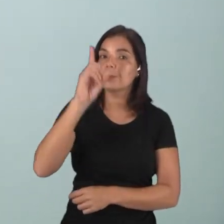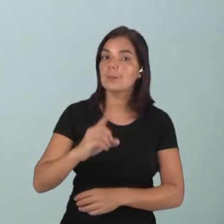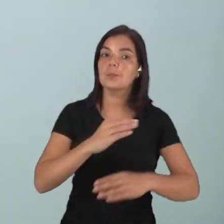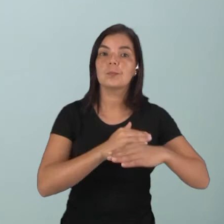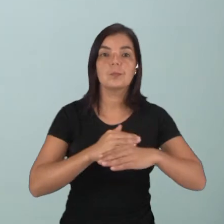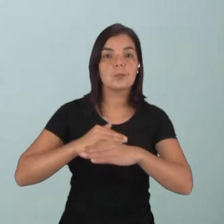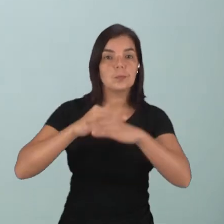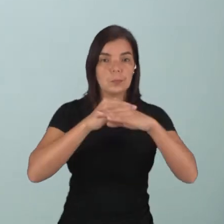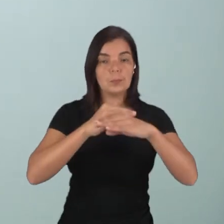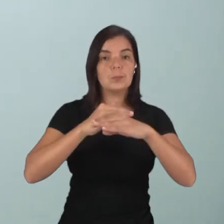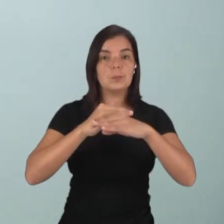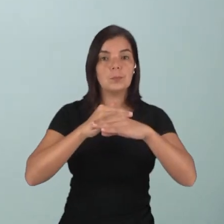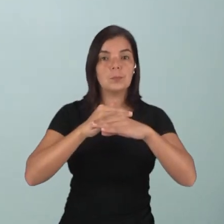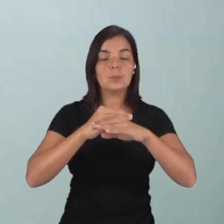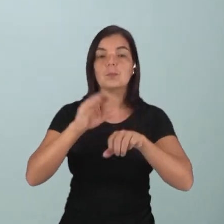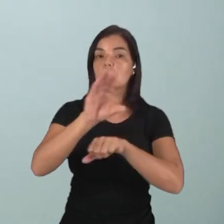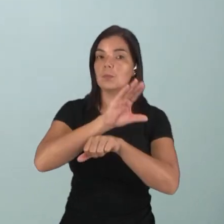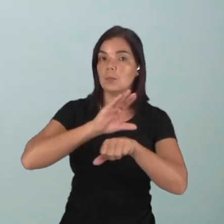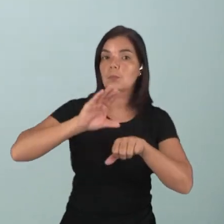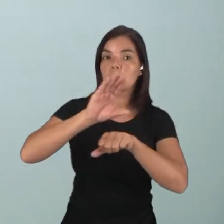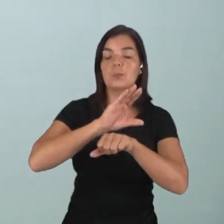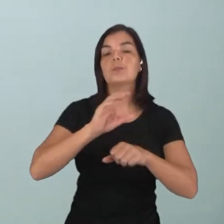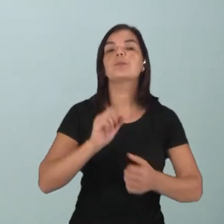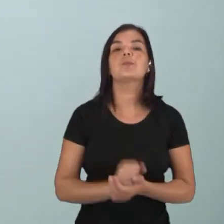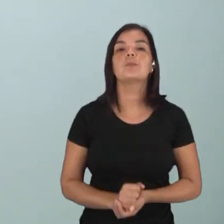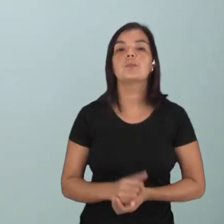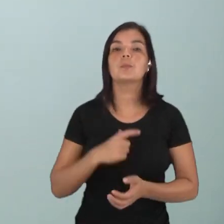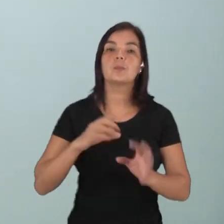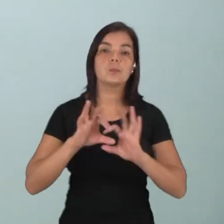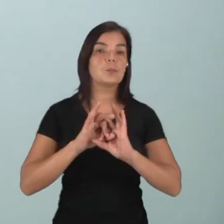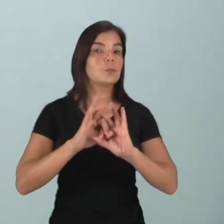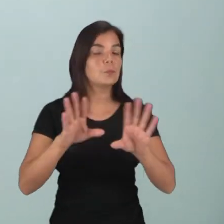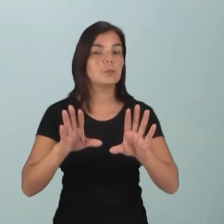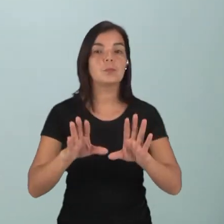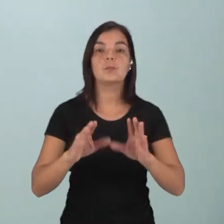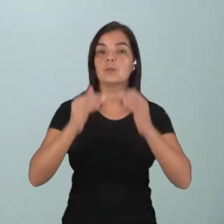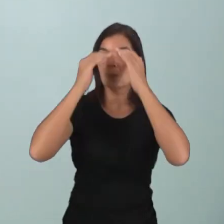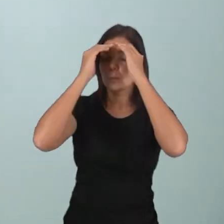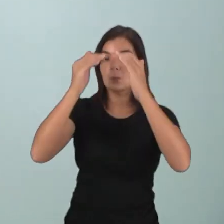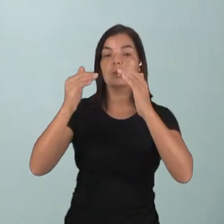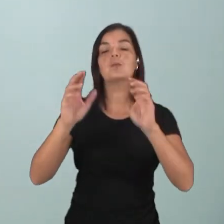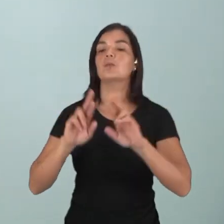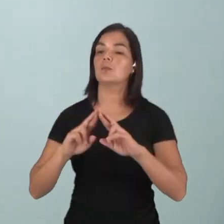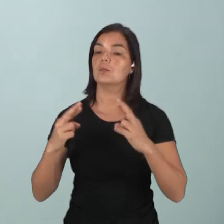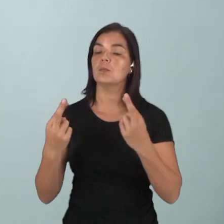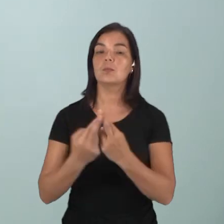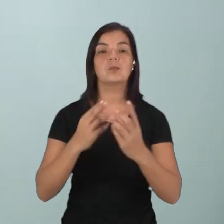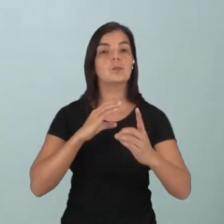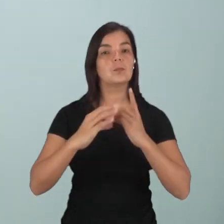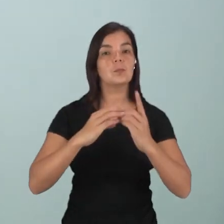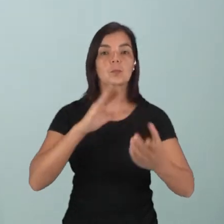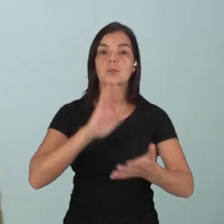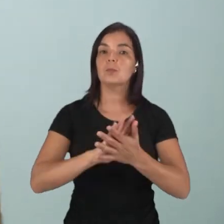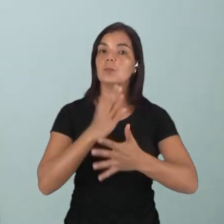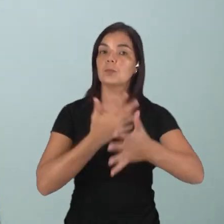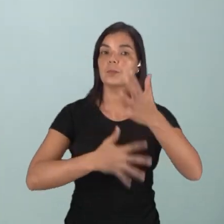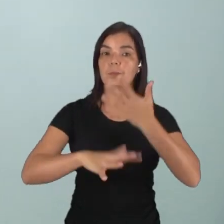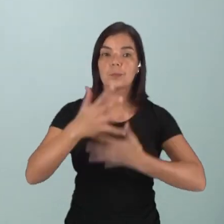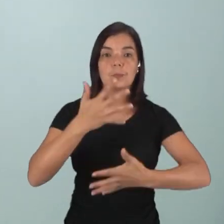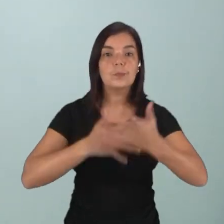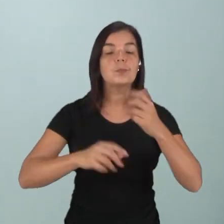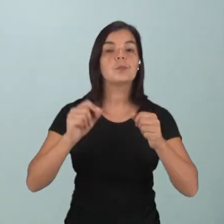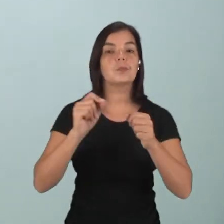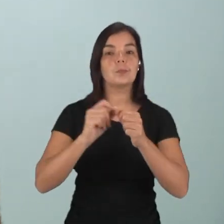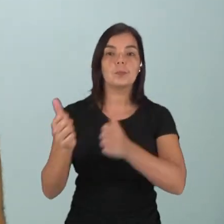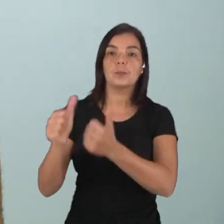iguais debaixo dessa Constituição, né? De livro-credo, de se reunir em culto, de celebrar, de cerimônia, de